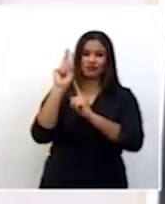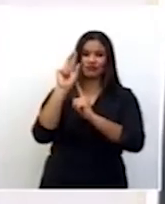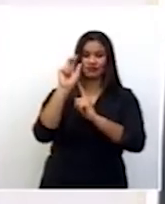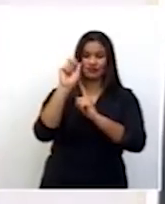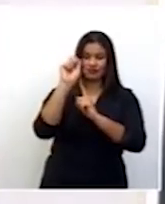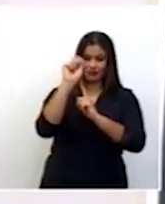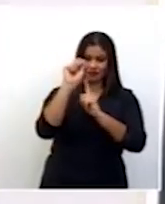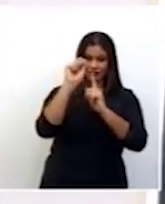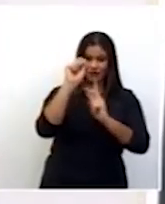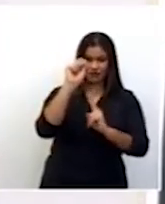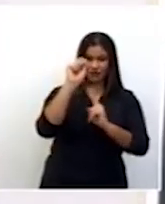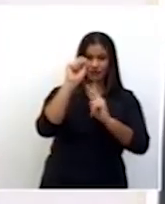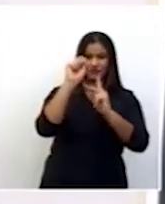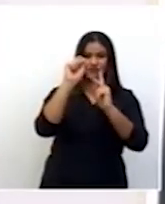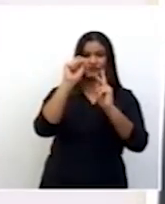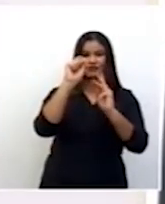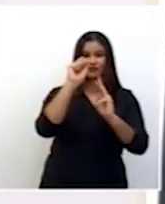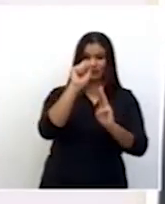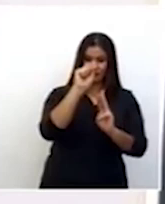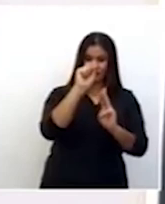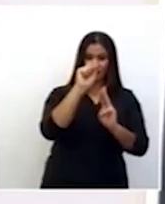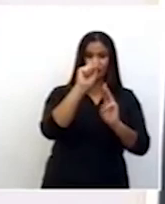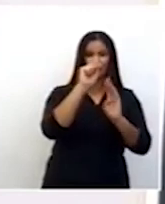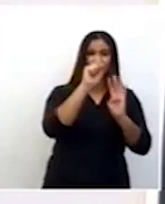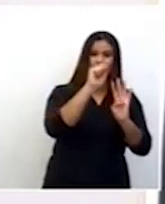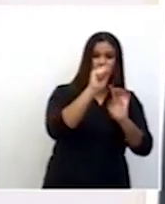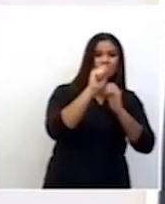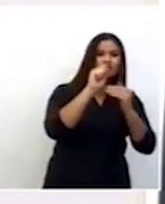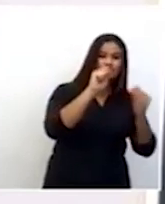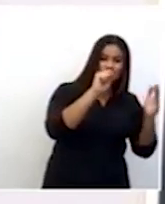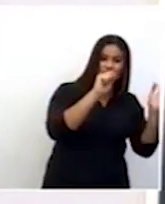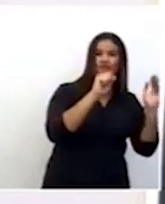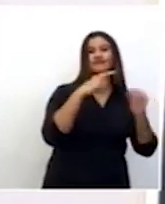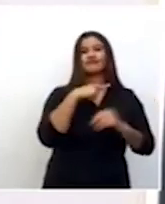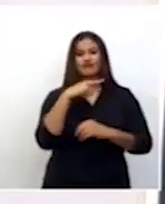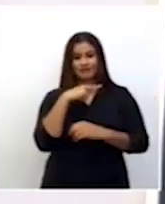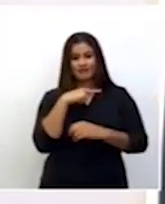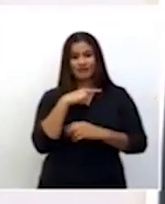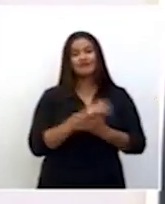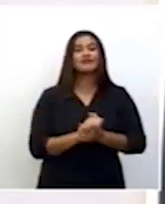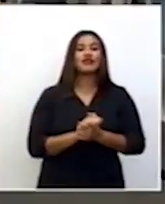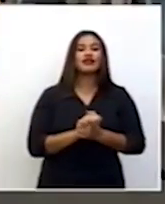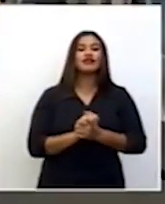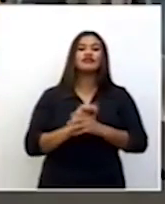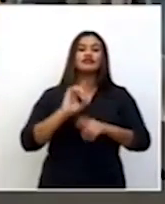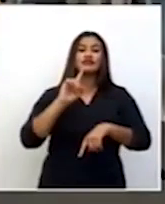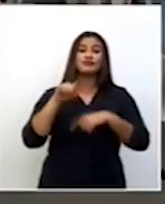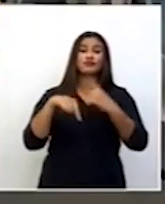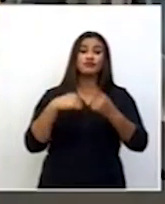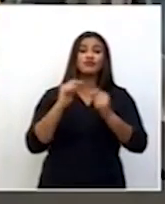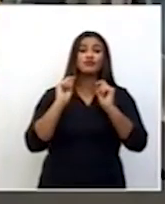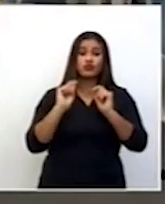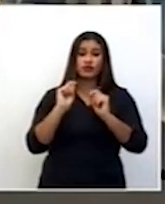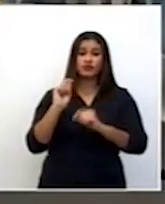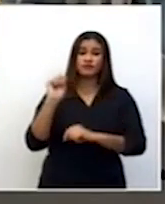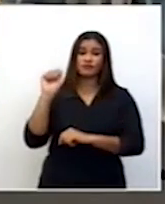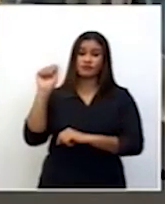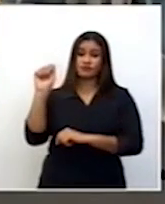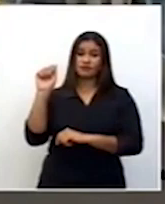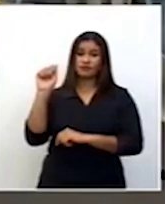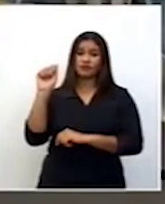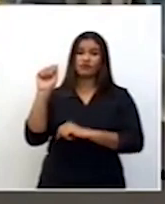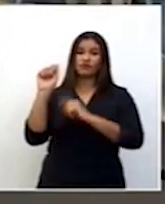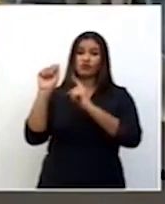A3 e assim por diante. Então, eu tinha esses termos, né? E ia calculando. Ok. O primeiro termo é 1 sobre